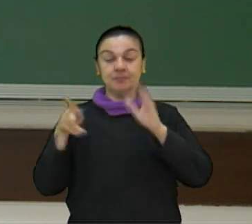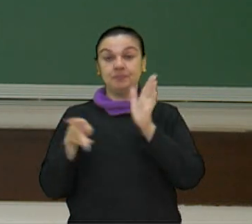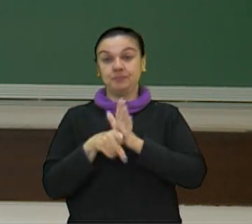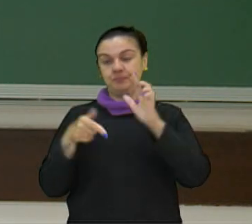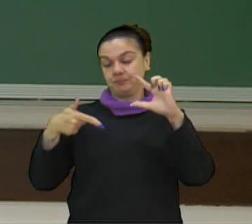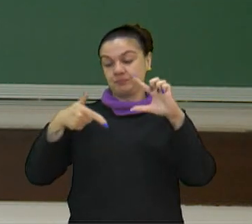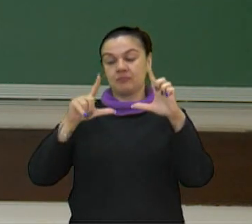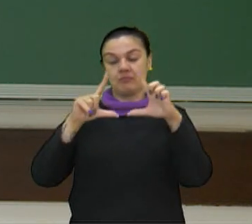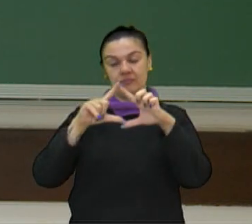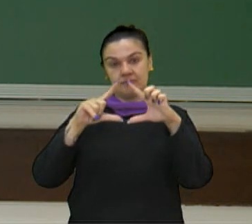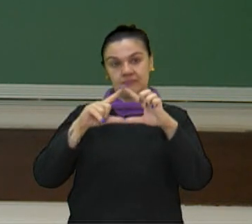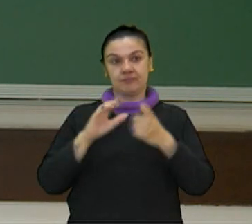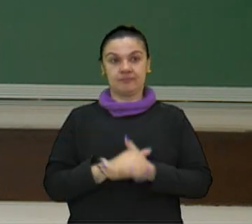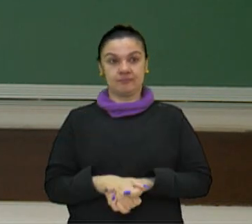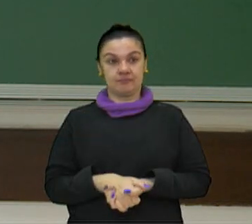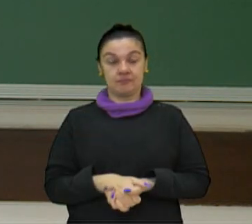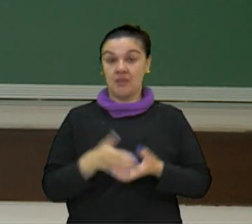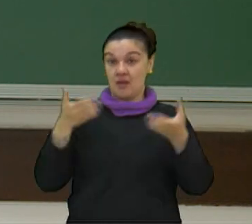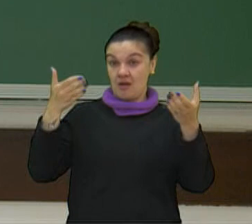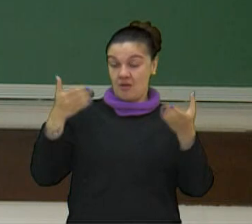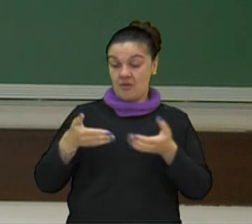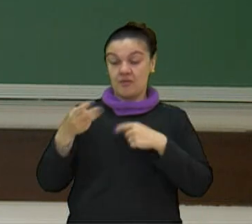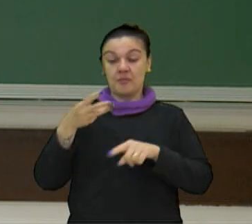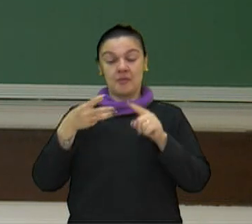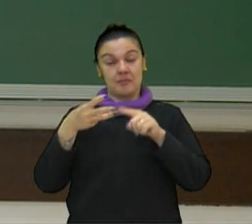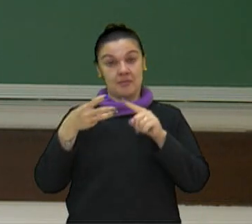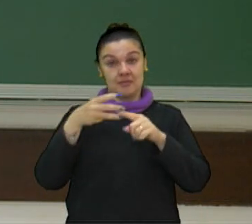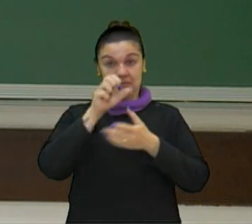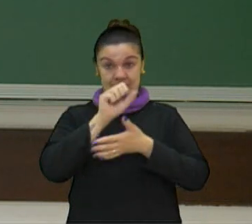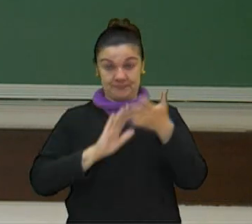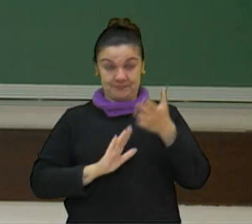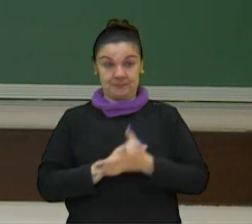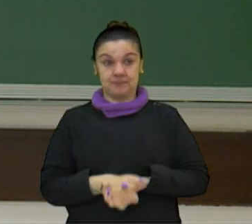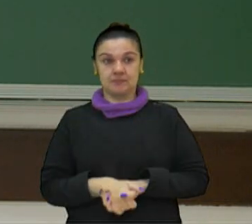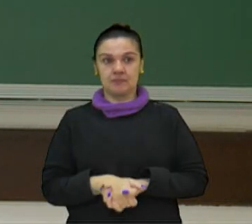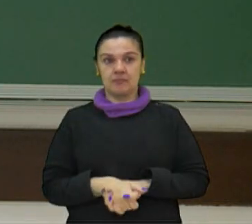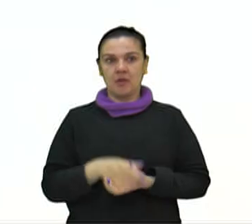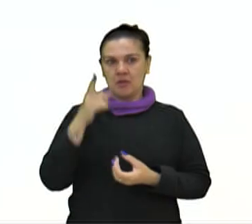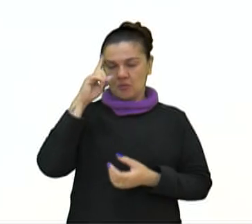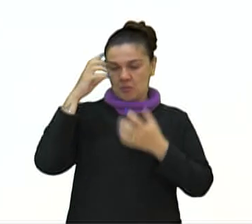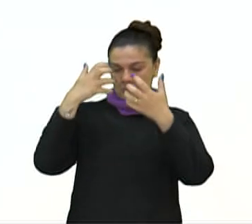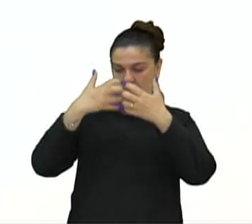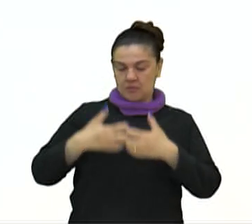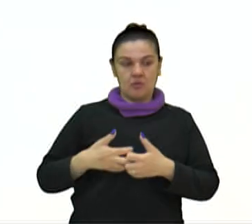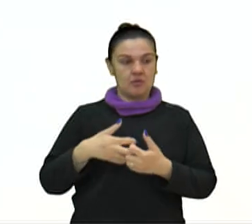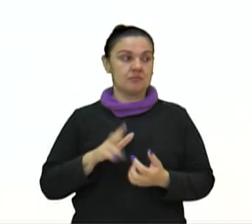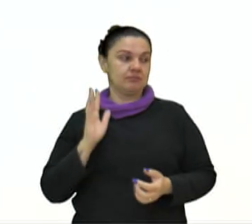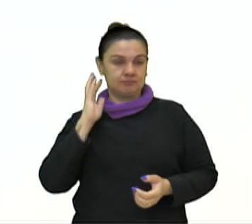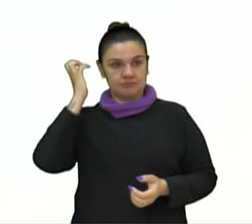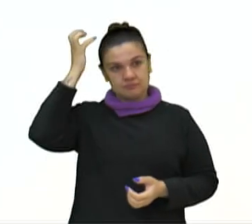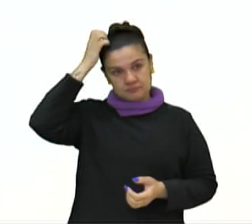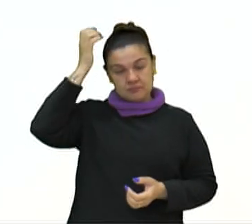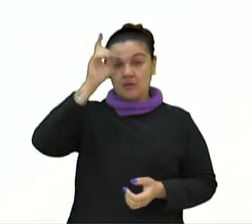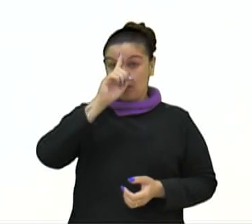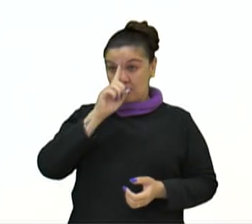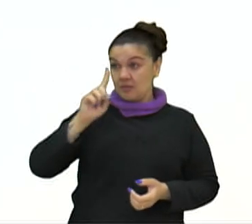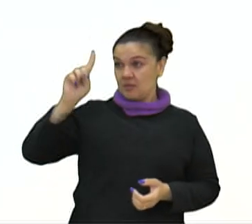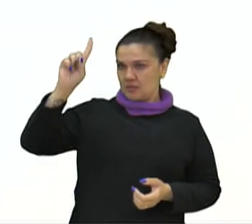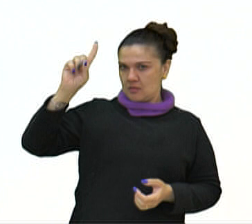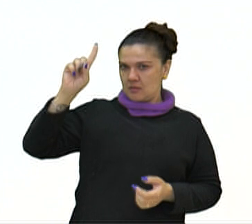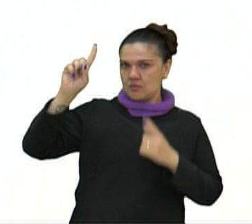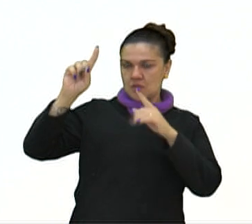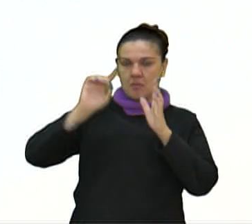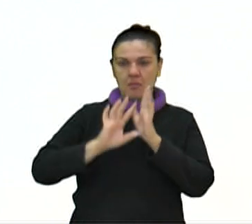do triângulo. Agora o exercício número 3. No pensamento de Spinoza, Deus,